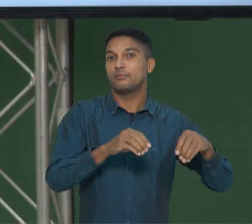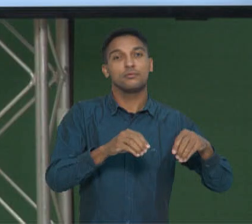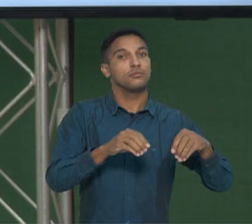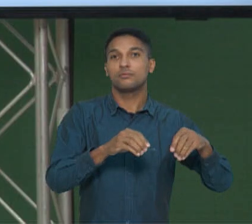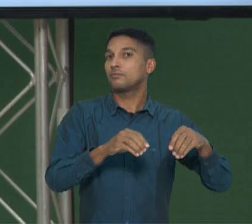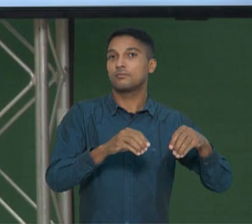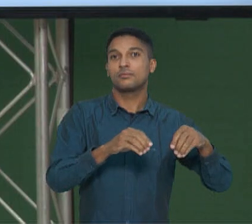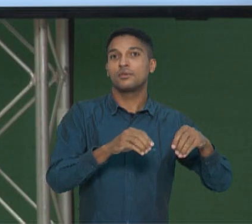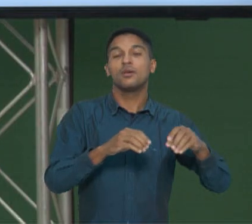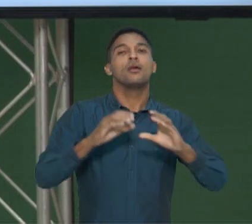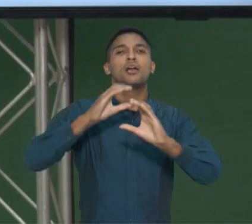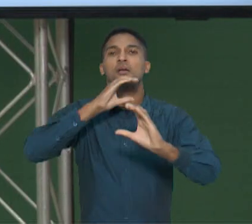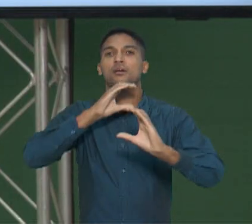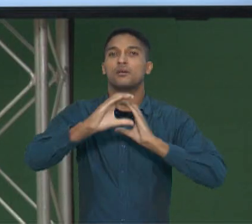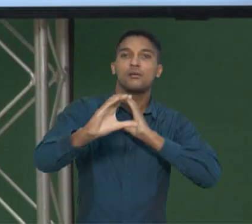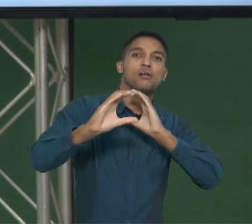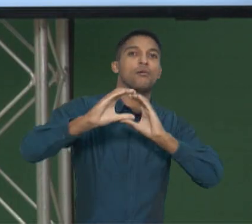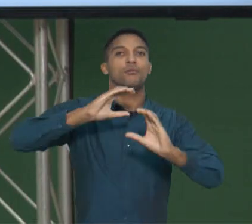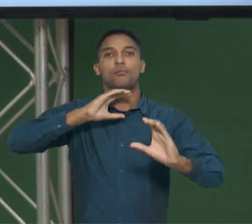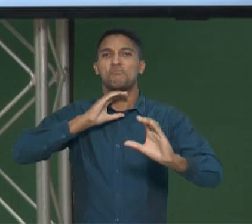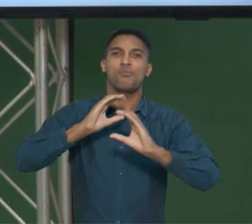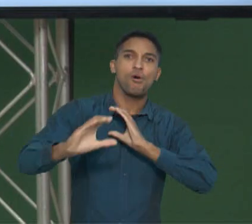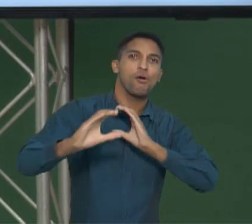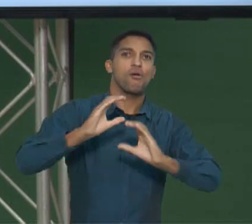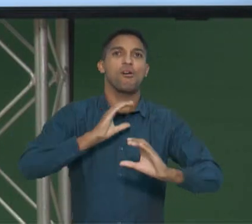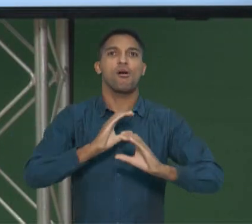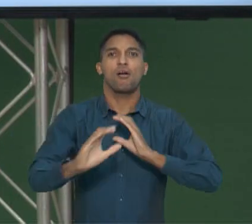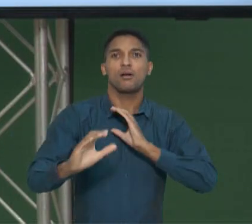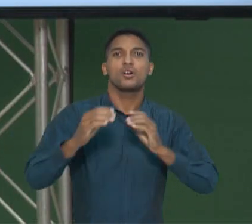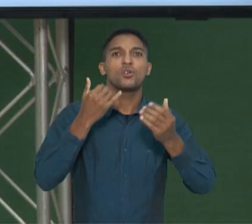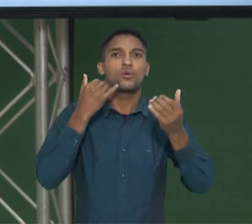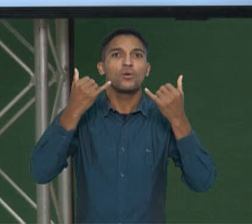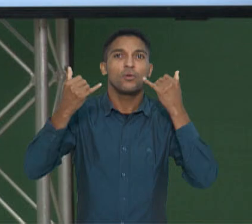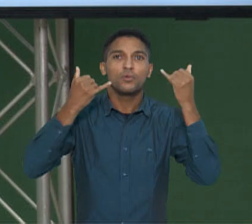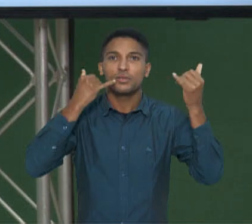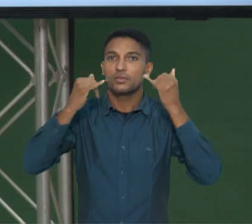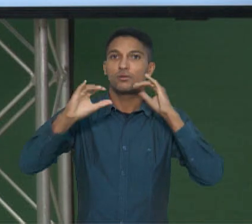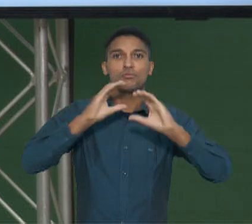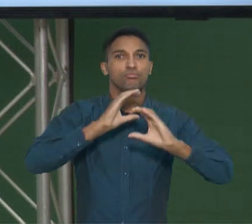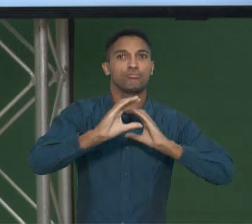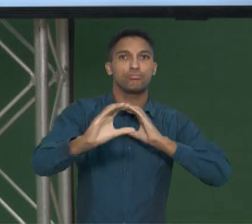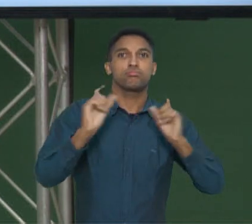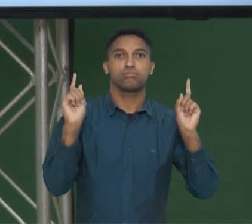por completa, que não haja perda, maus entendidos, beleza?